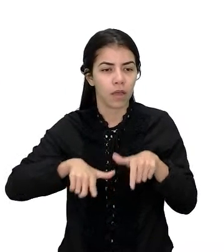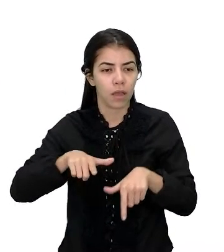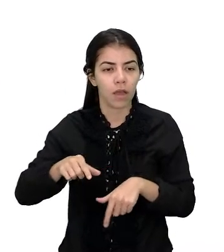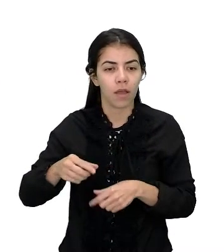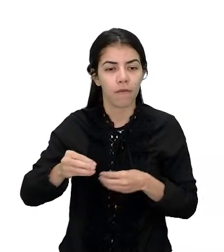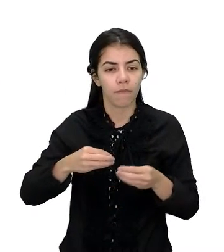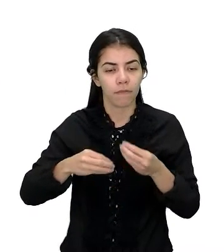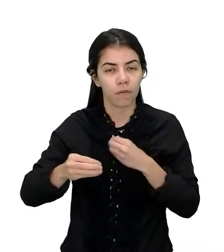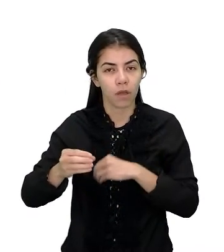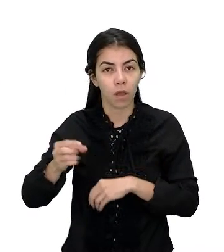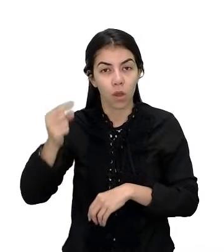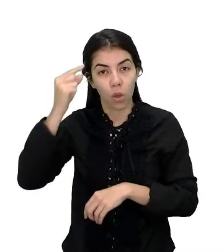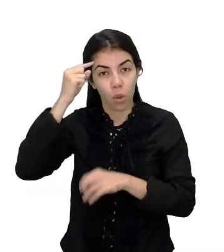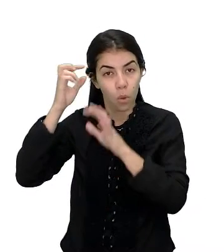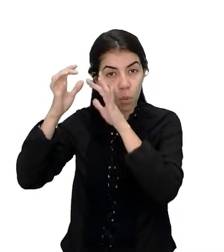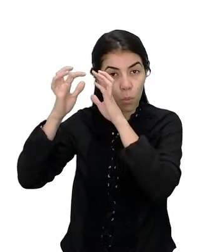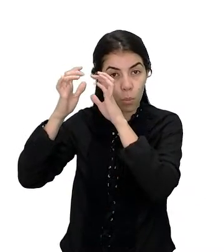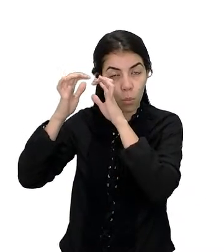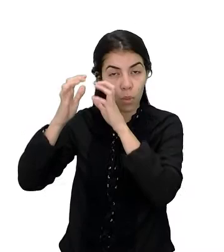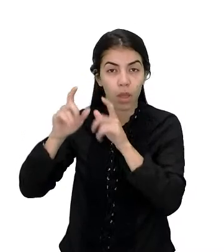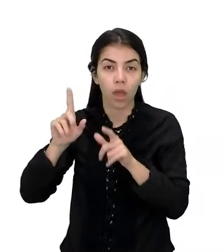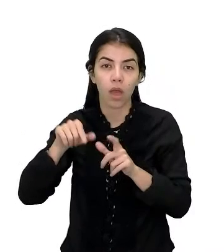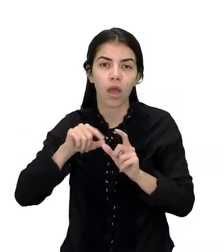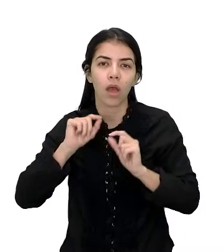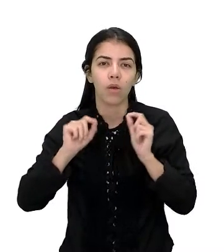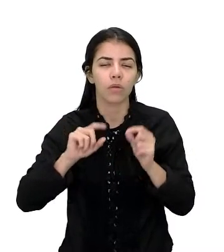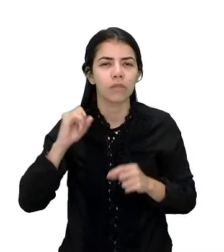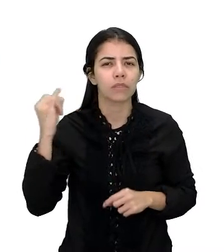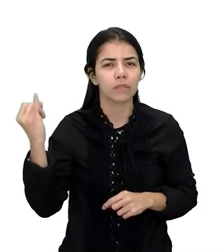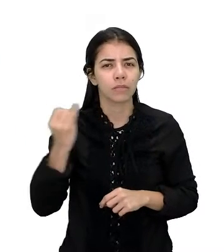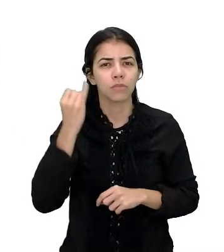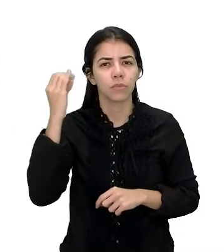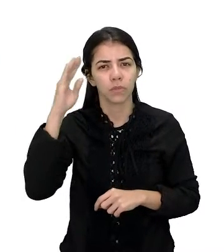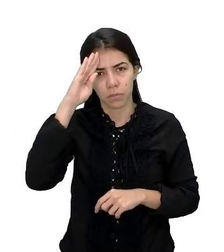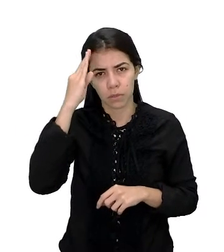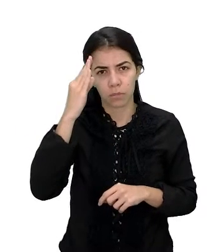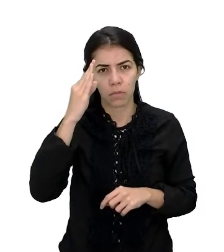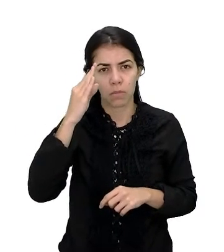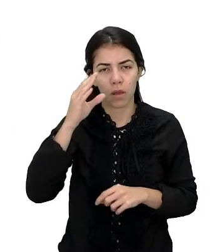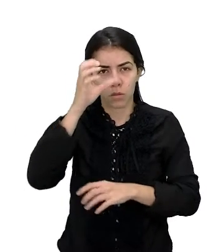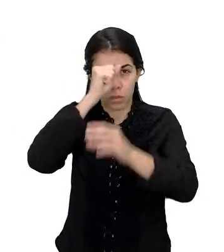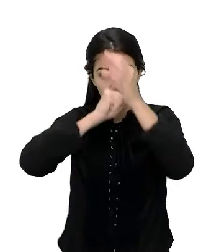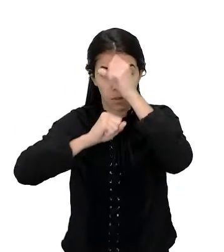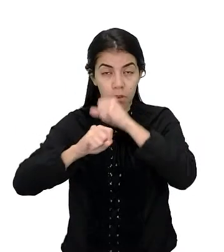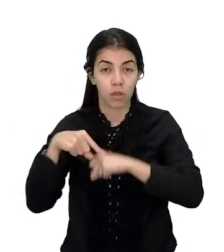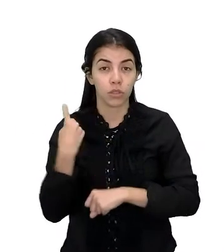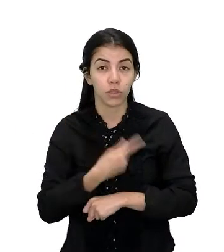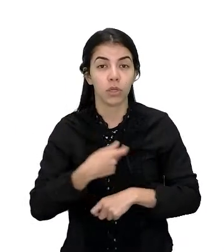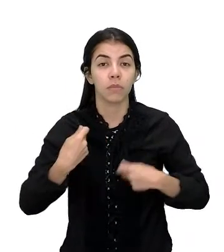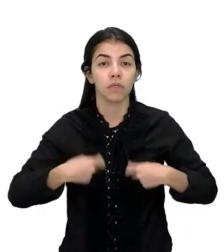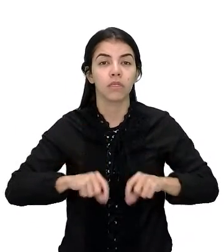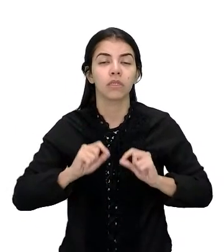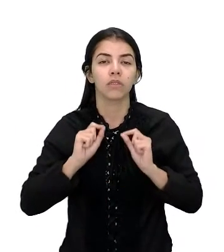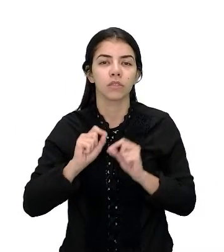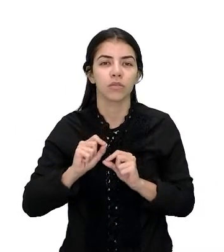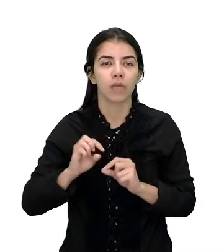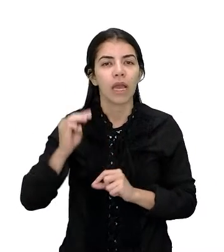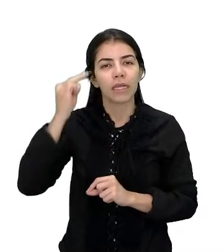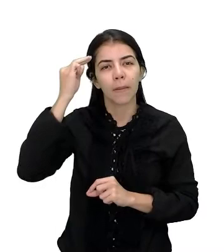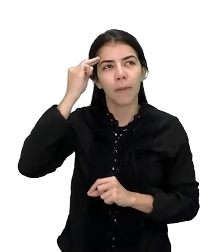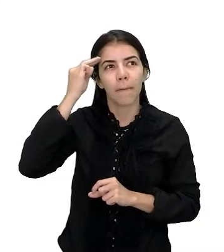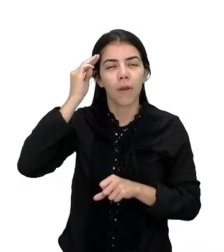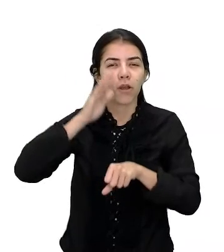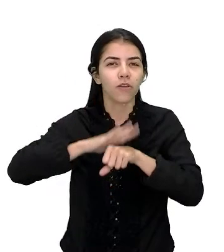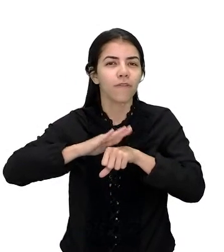cognitivas, pois elas fazem parte dos elementos e são primordiais aos processos de aprendizagem. Então, nós precisamos, principalmente dessa memória de